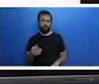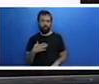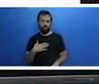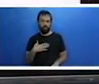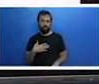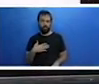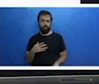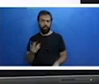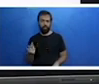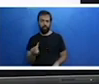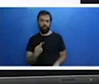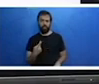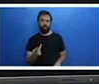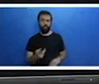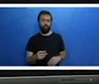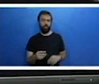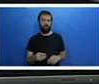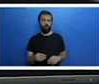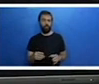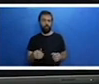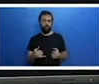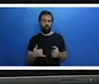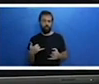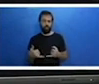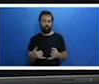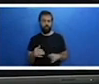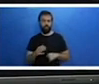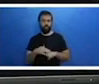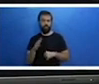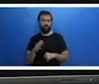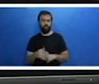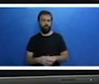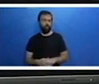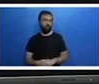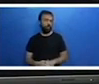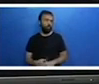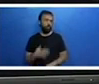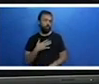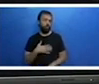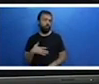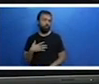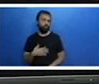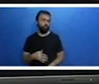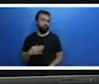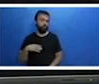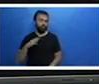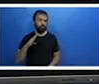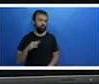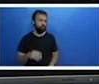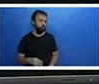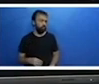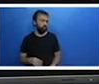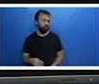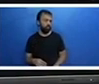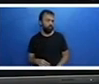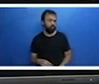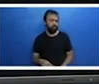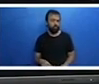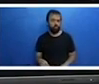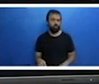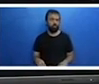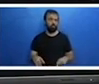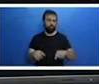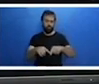e é o que a gente usa aqui. O jogo de damas acontece entre 2 jogadores em um tabuleiro